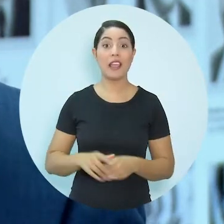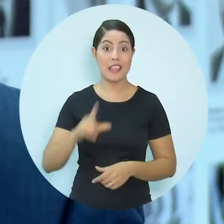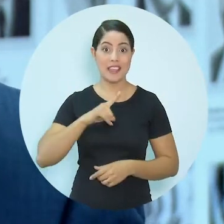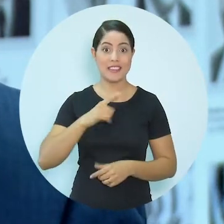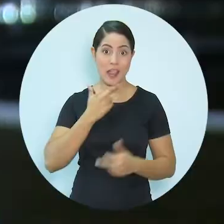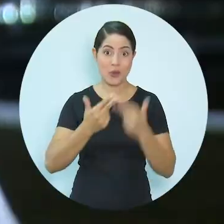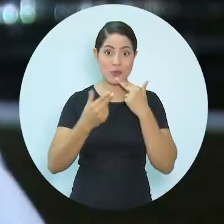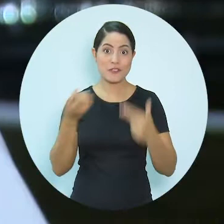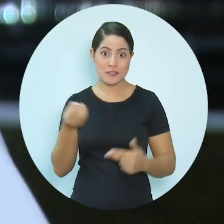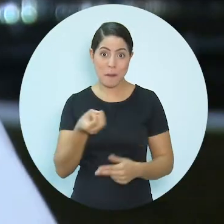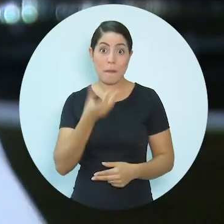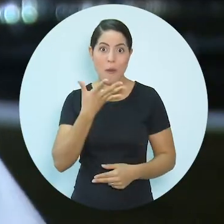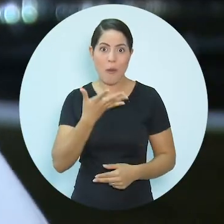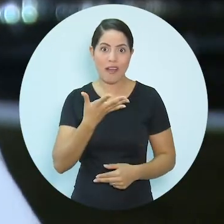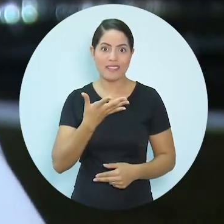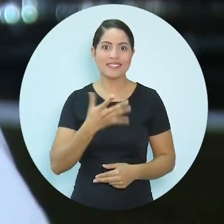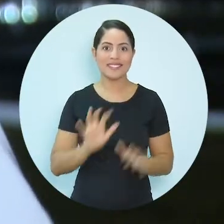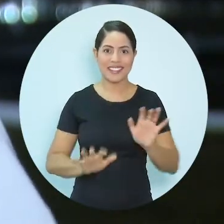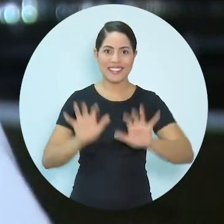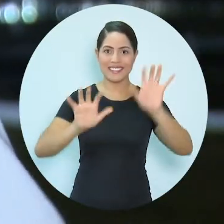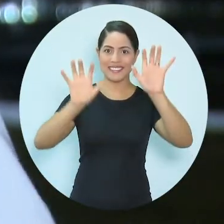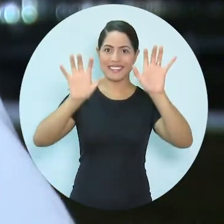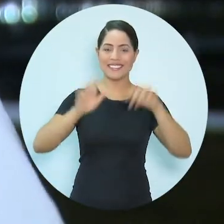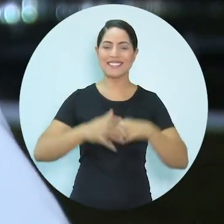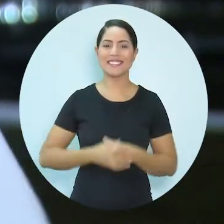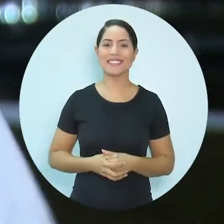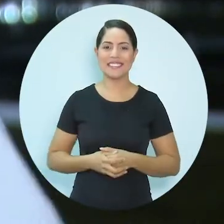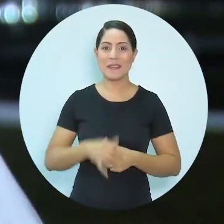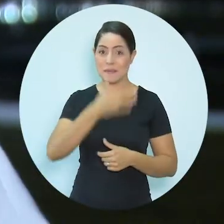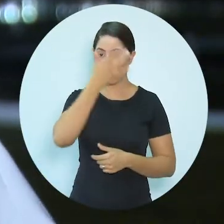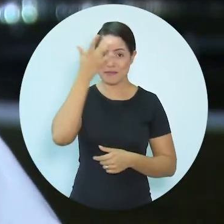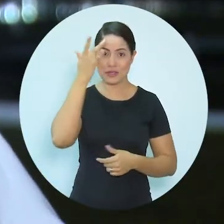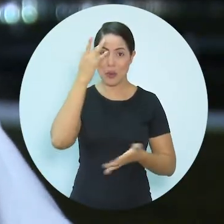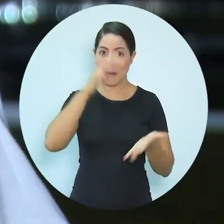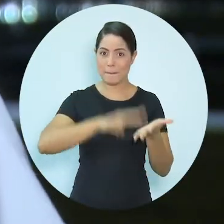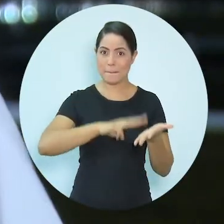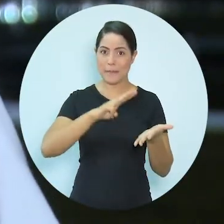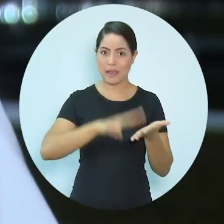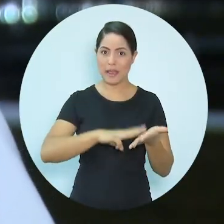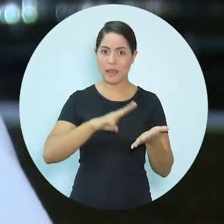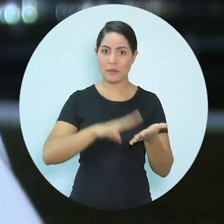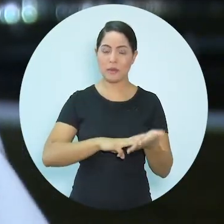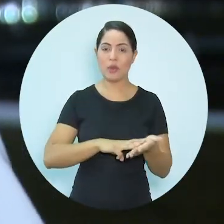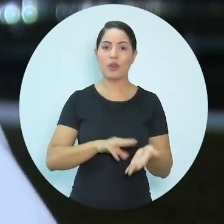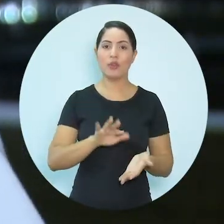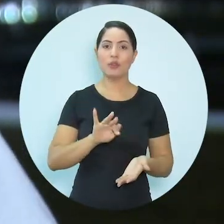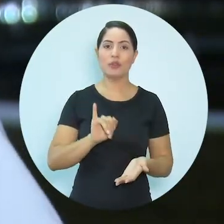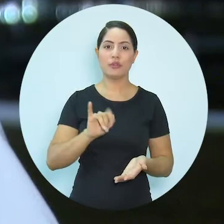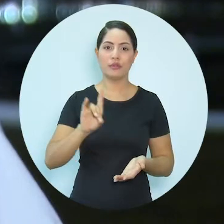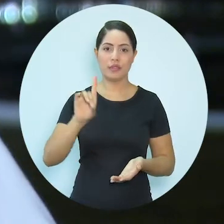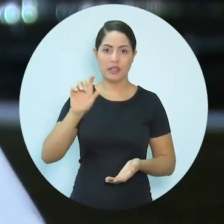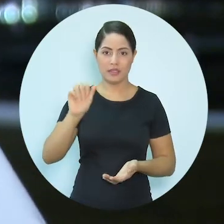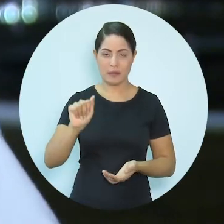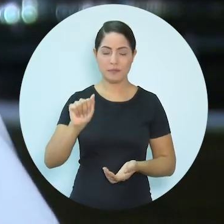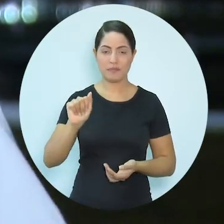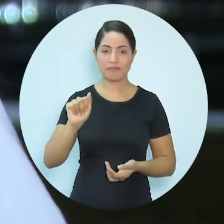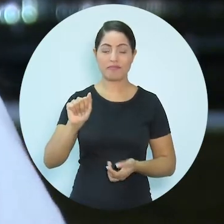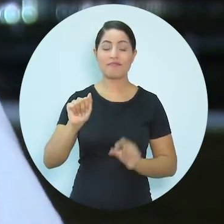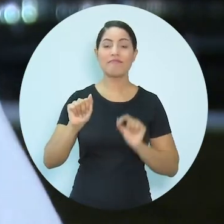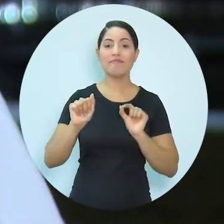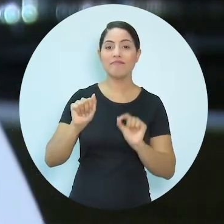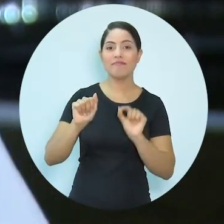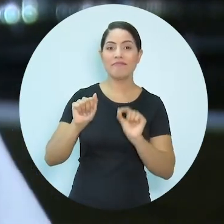livre e independente. E tem boas notícias chegando para as seccionais. Membros do Fundo de Integração e